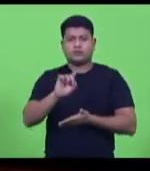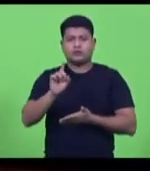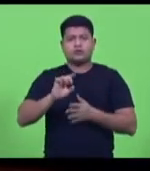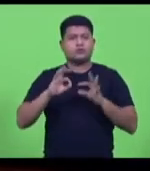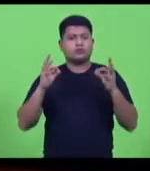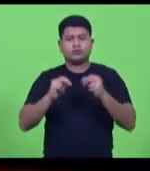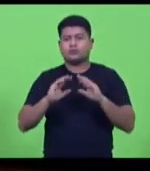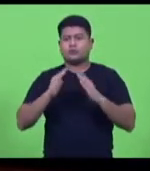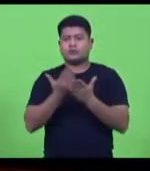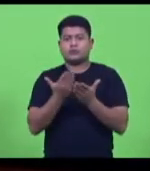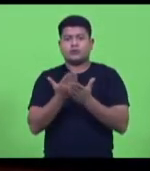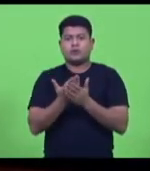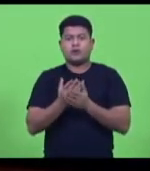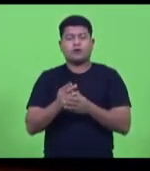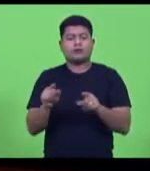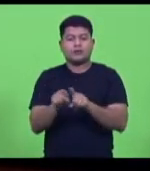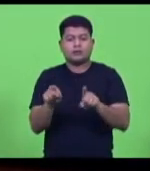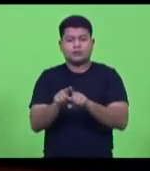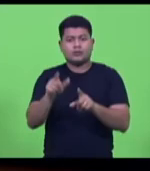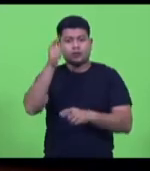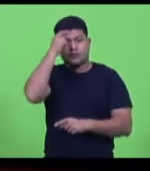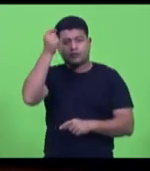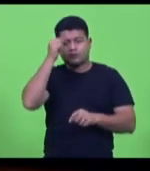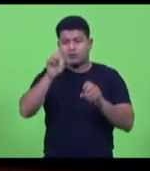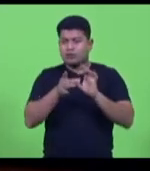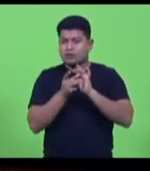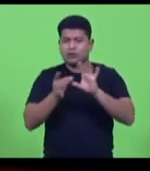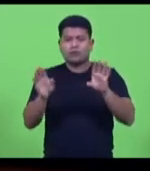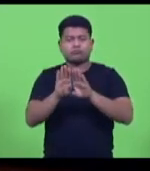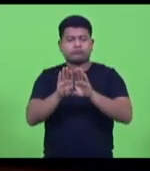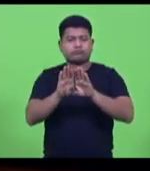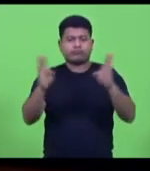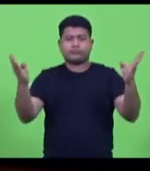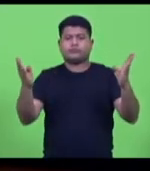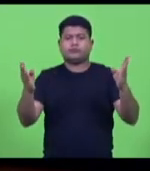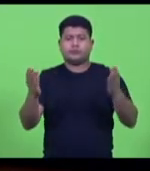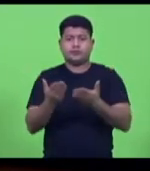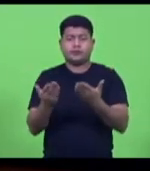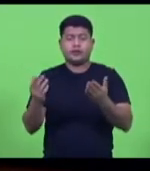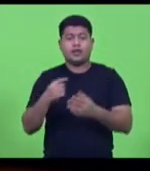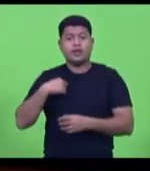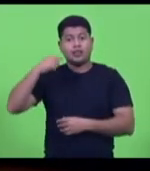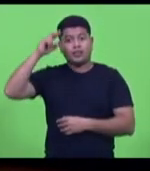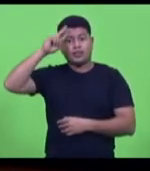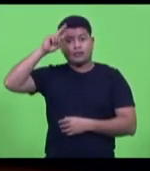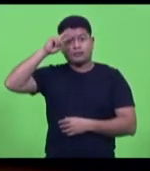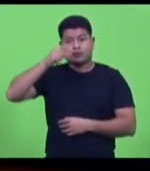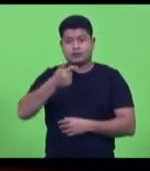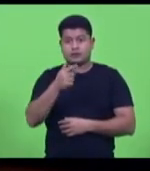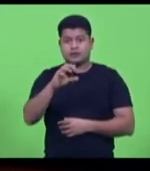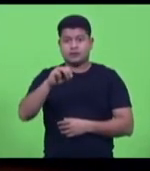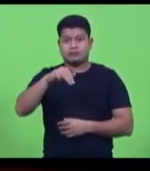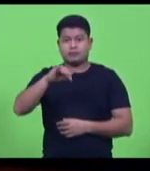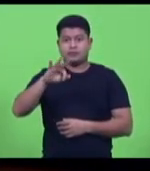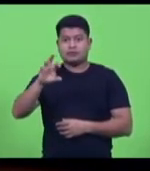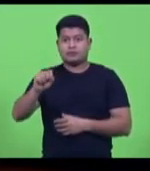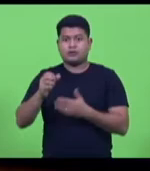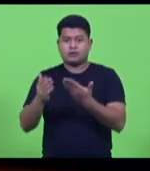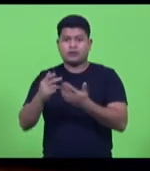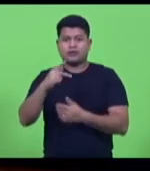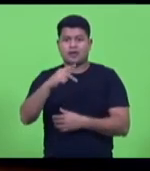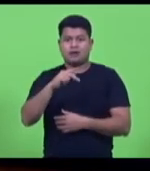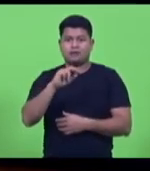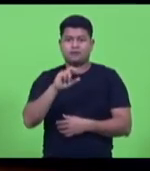e universidades abertas. Lembrando que 70 milhões de doses da Pfizer, que o Brasil